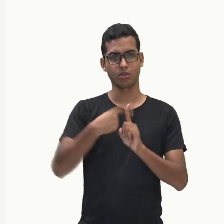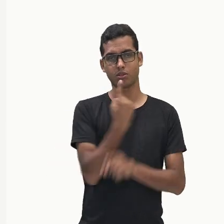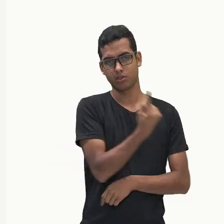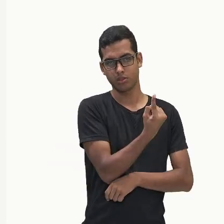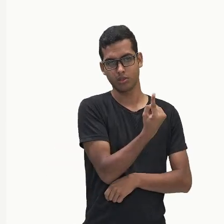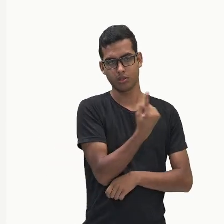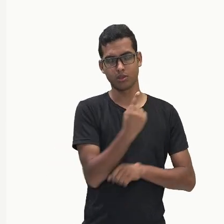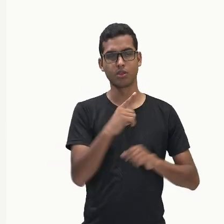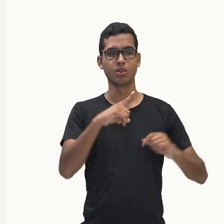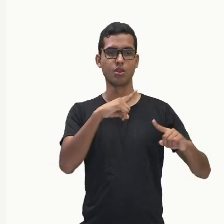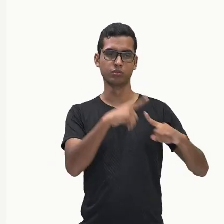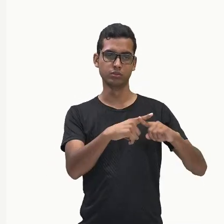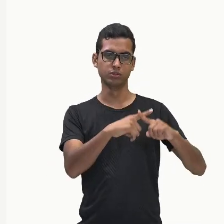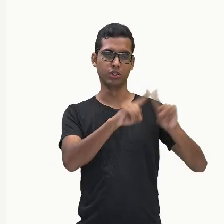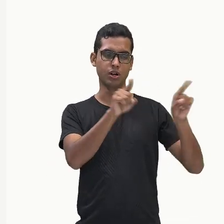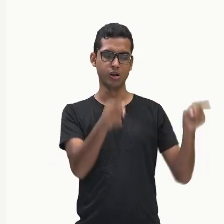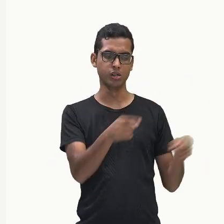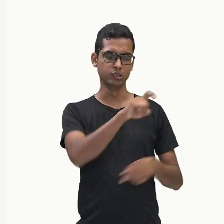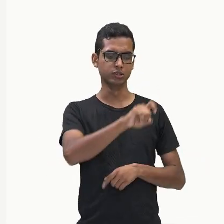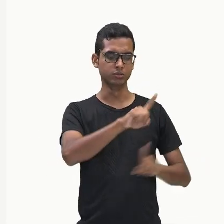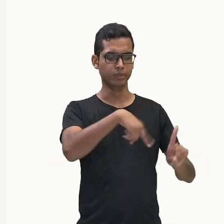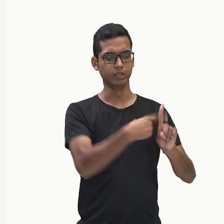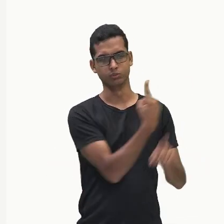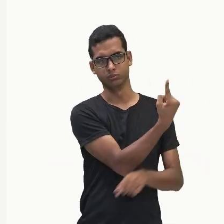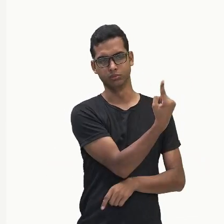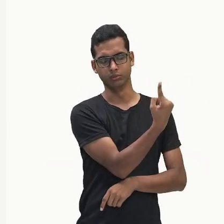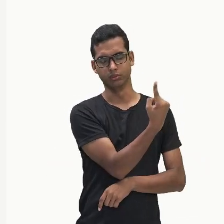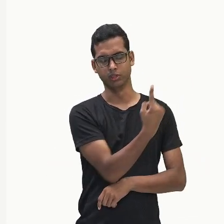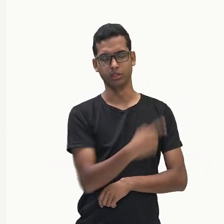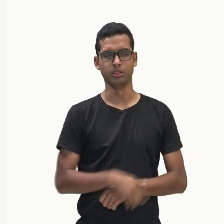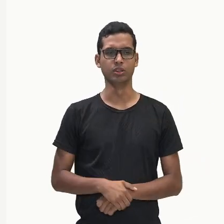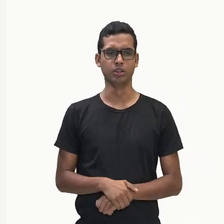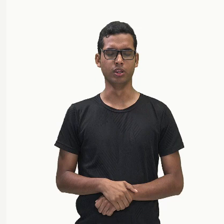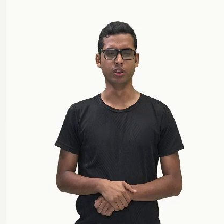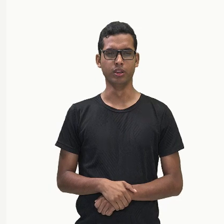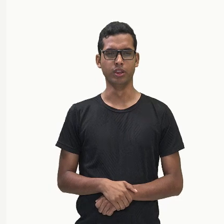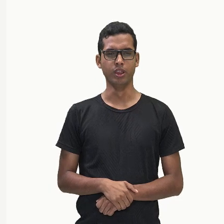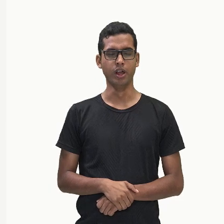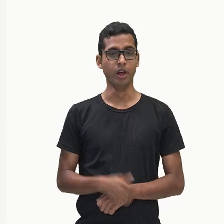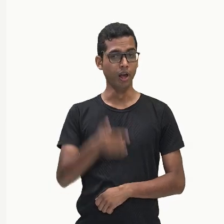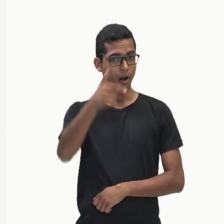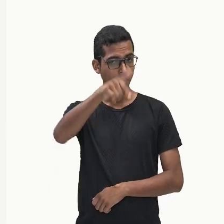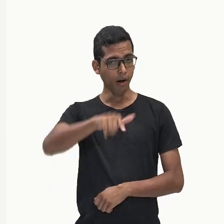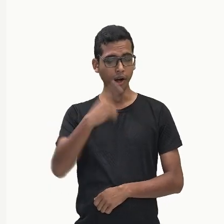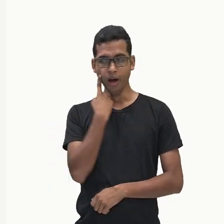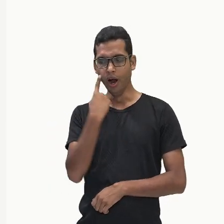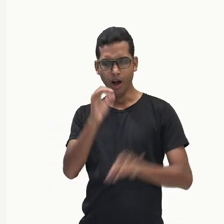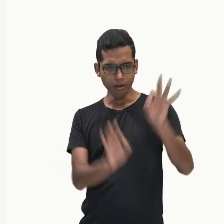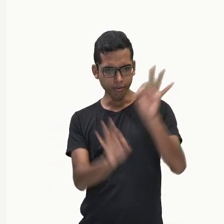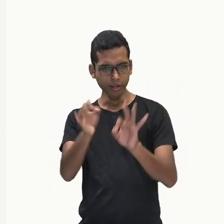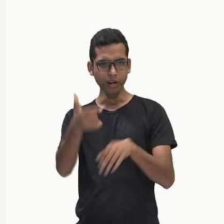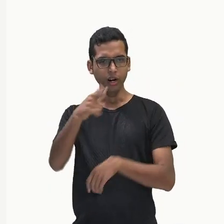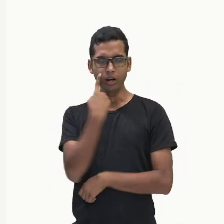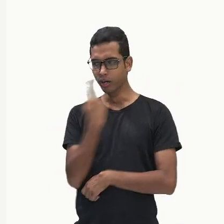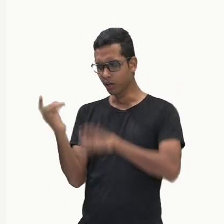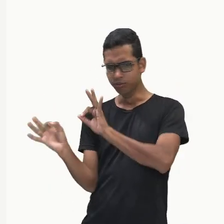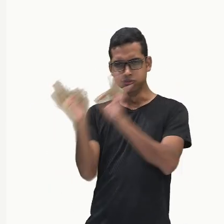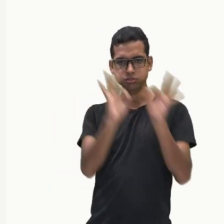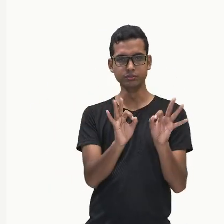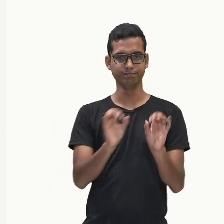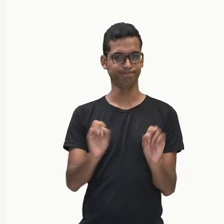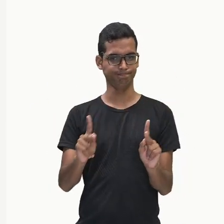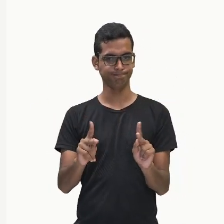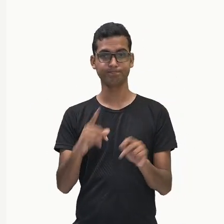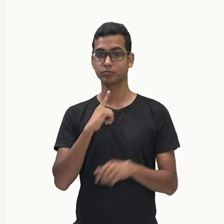1. Tá ok? Então, mais uma vez, nós vamos escrever aqui, ó. A